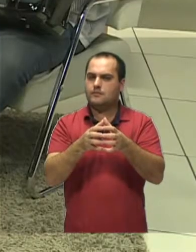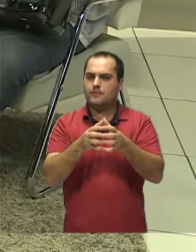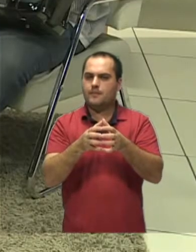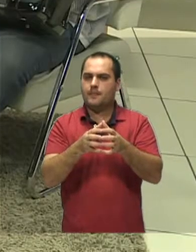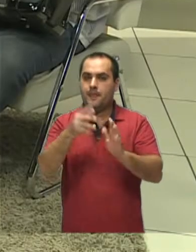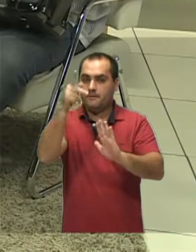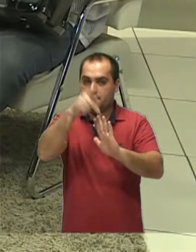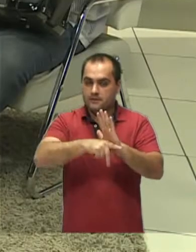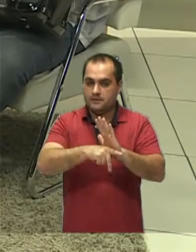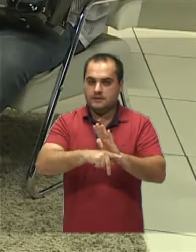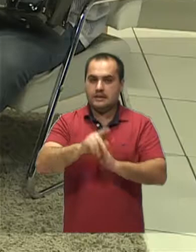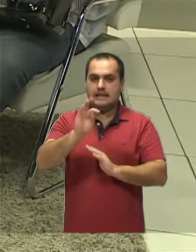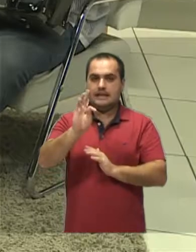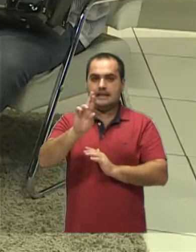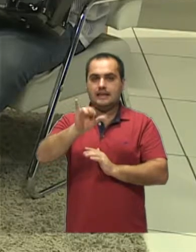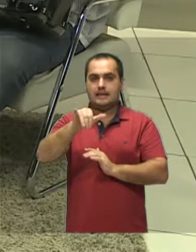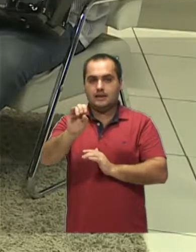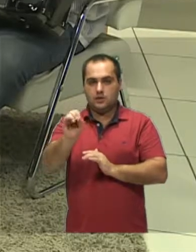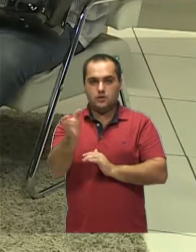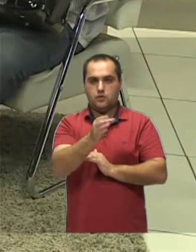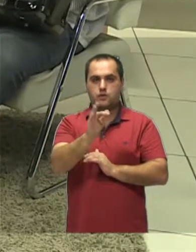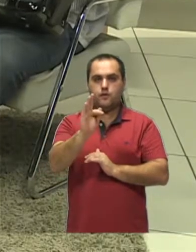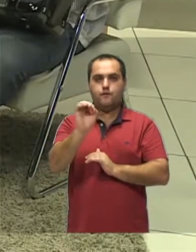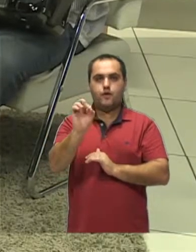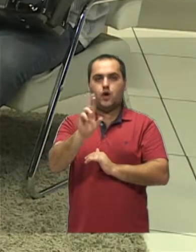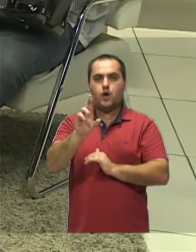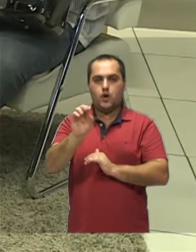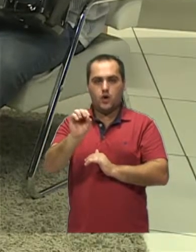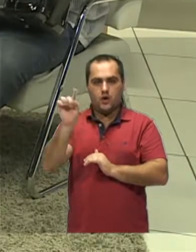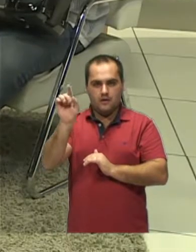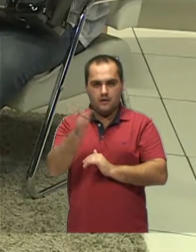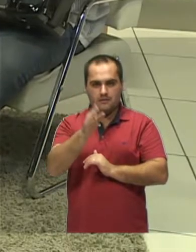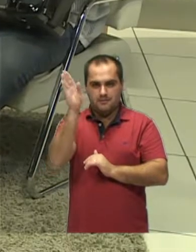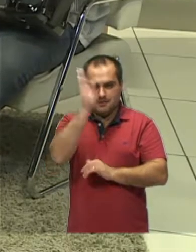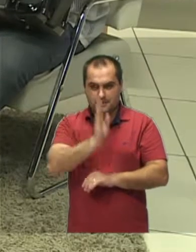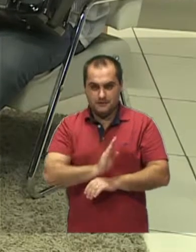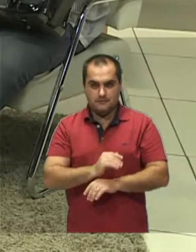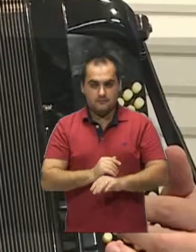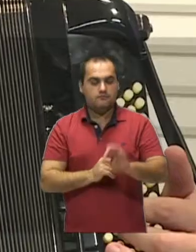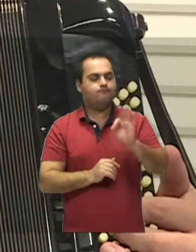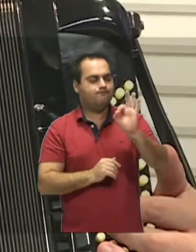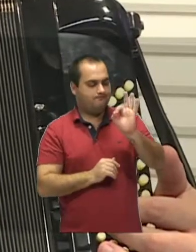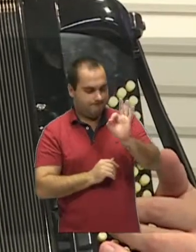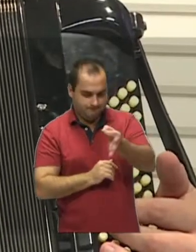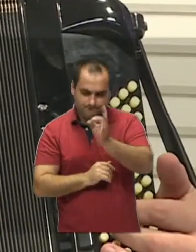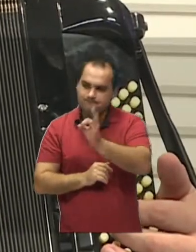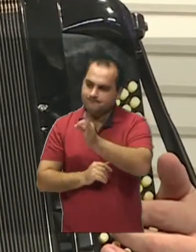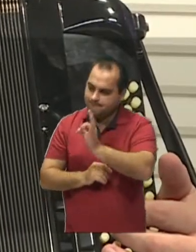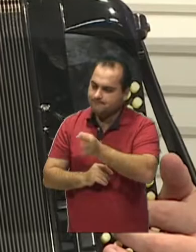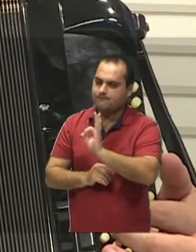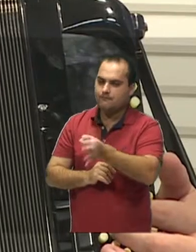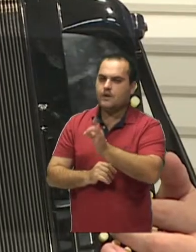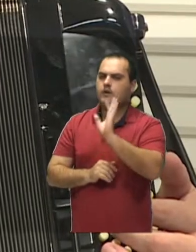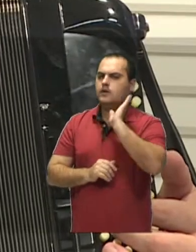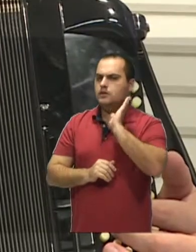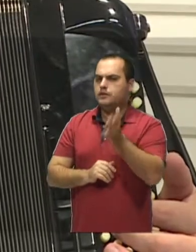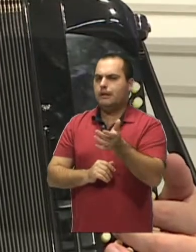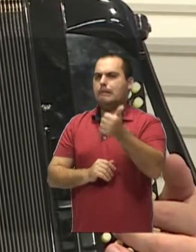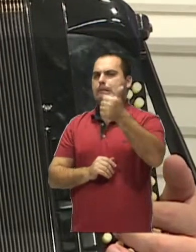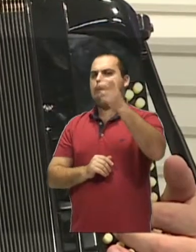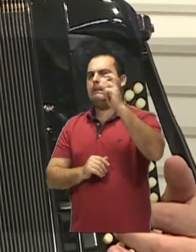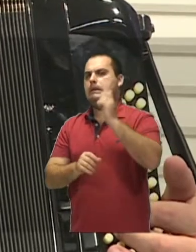O projeto é Trio Forró Brasil. Exato. O Trio Forró Brasil é uma parceria já de mais de 15